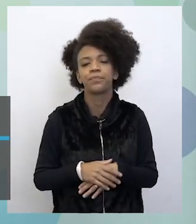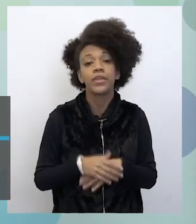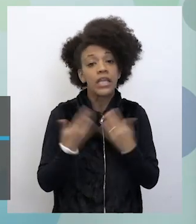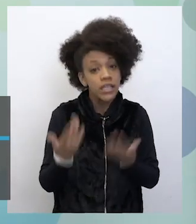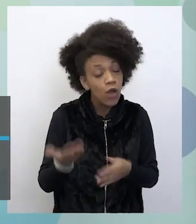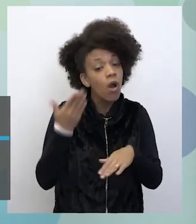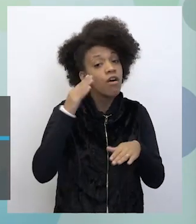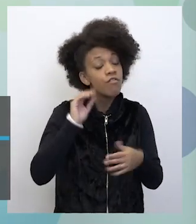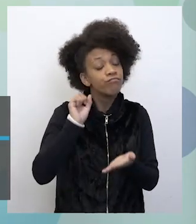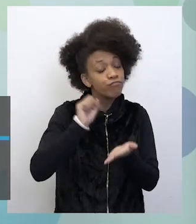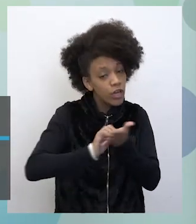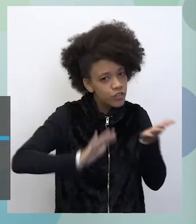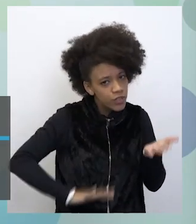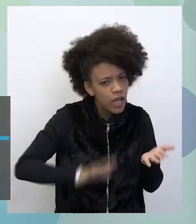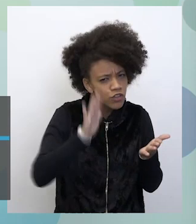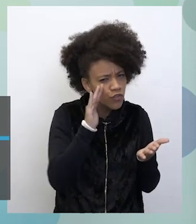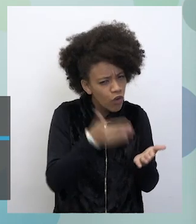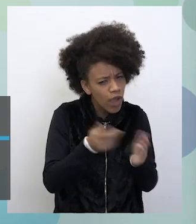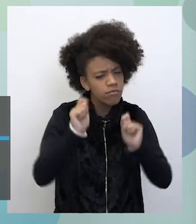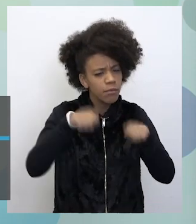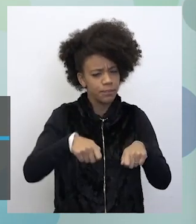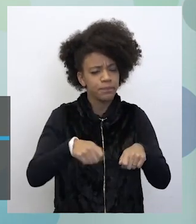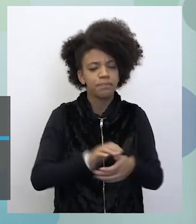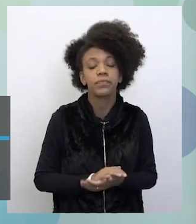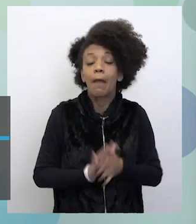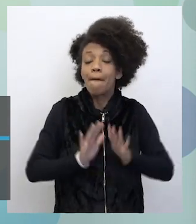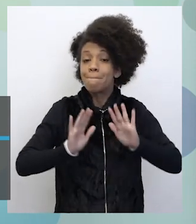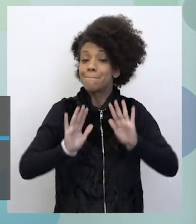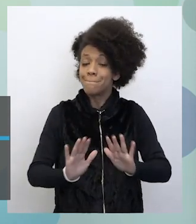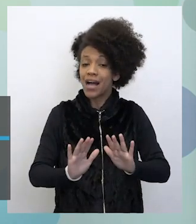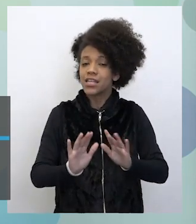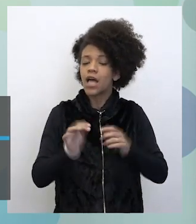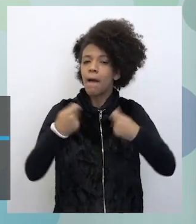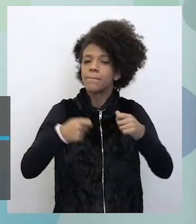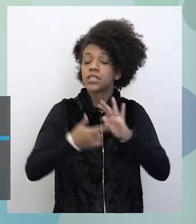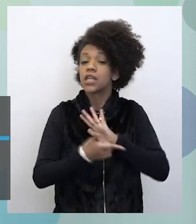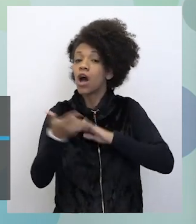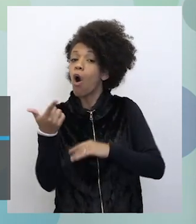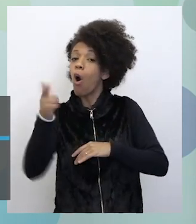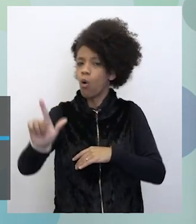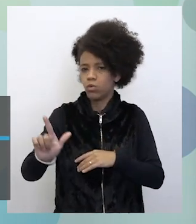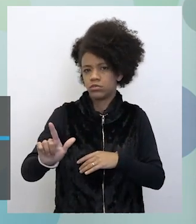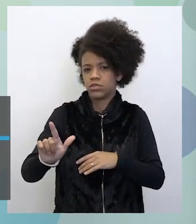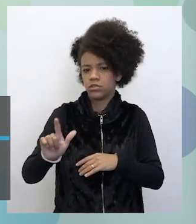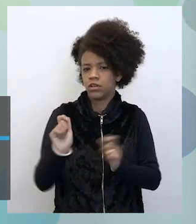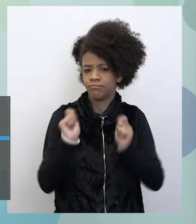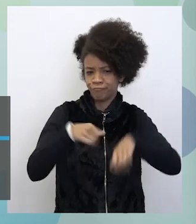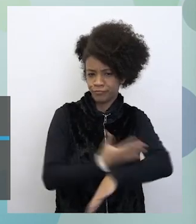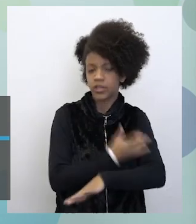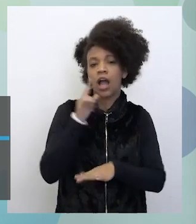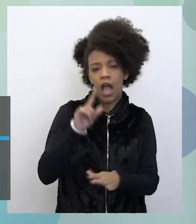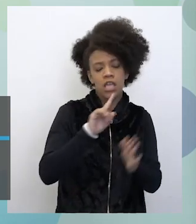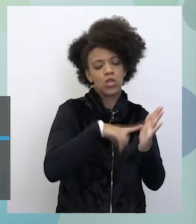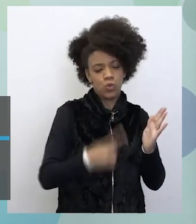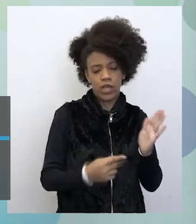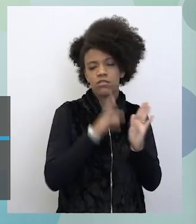exercício focados nessa competência socioemocional. Mas vocês têm outras competências socioemocionais aí no caderno de